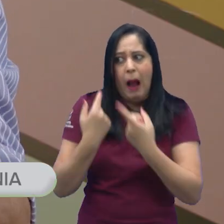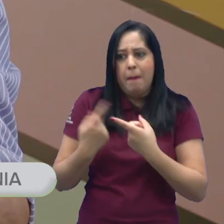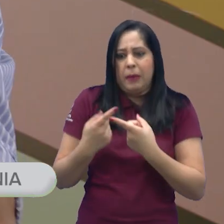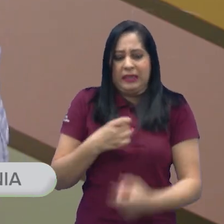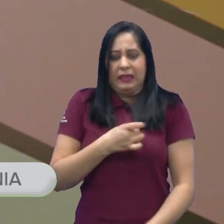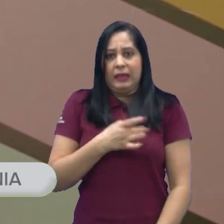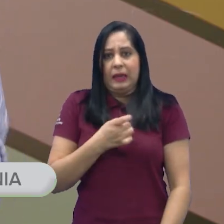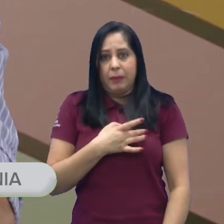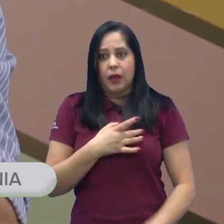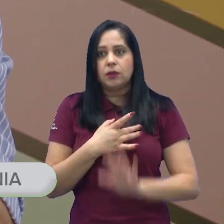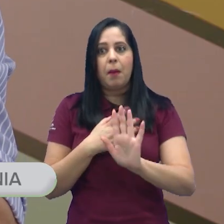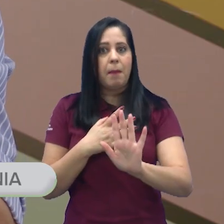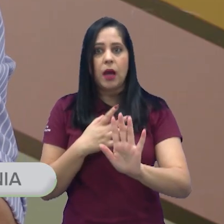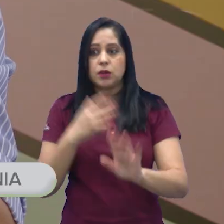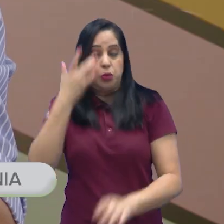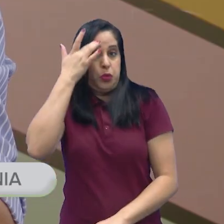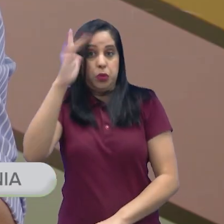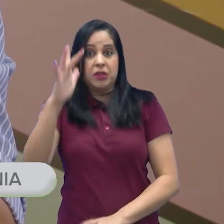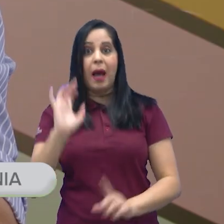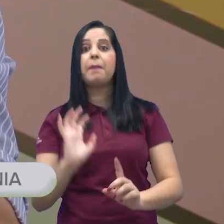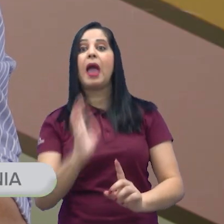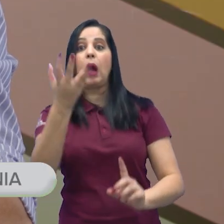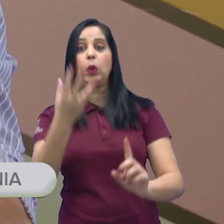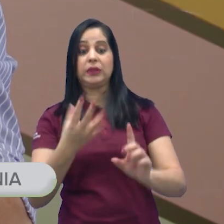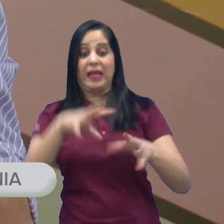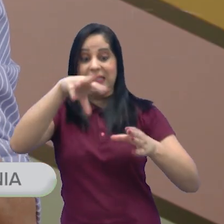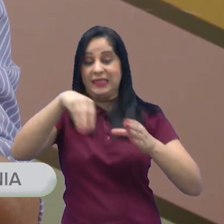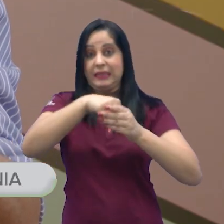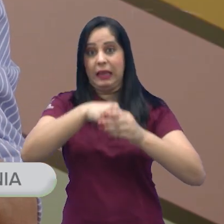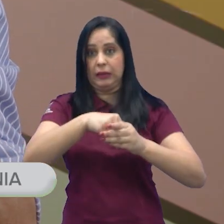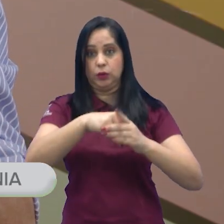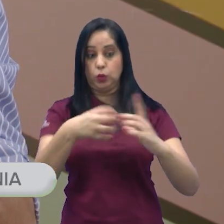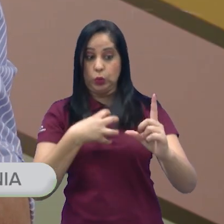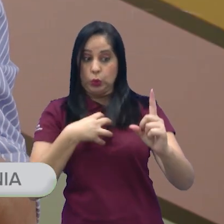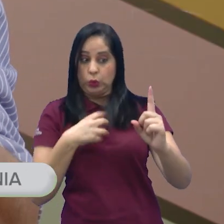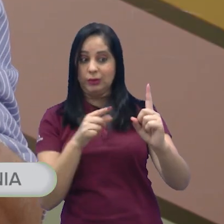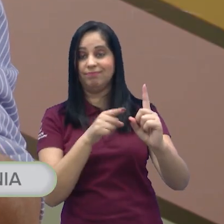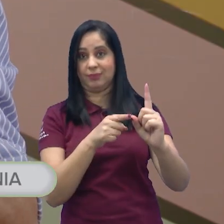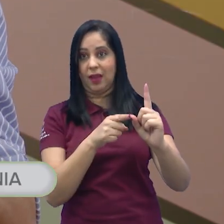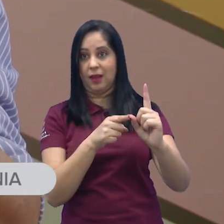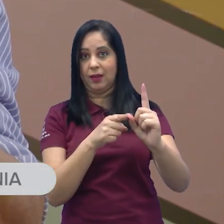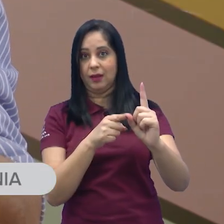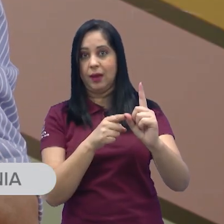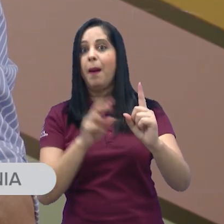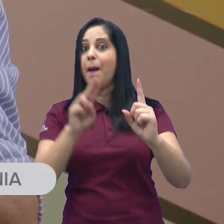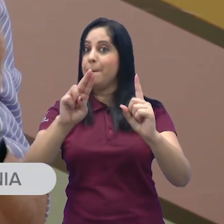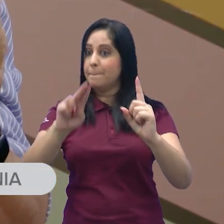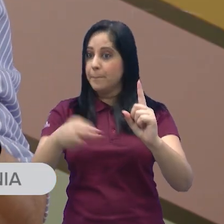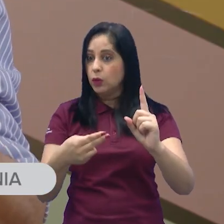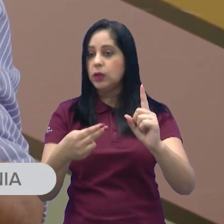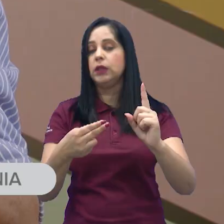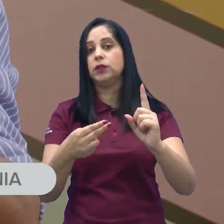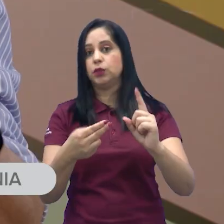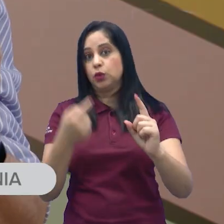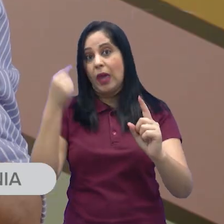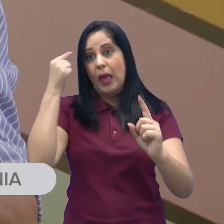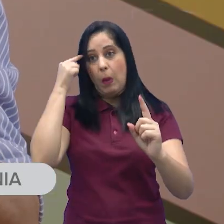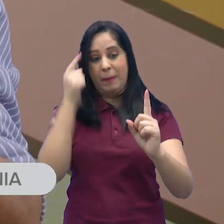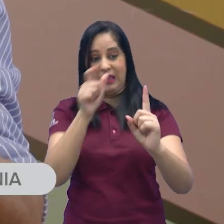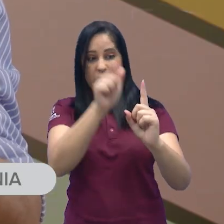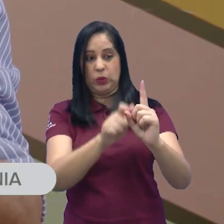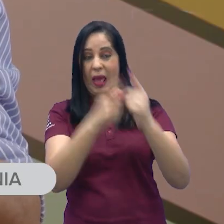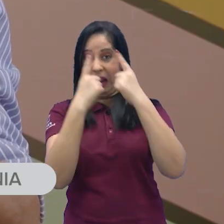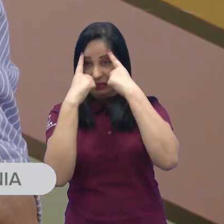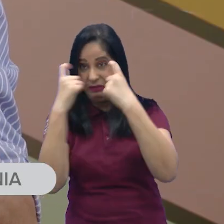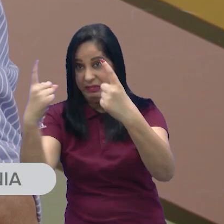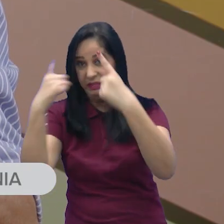não sabemos o que está acontecendo com a pessoa, então a gente tem essa impressão que ela é violenta, mas na